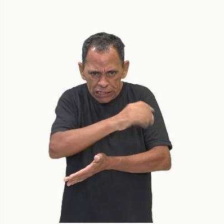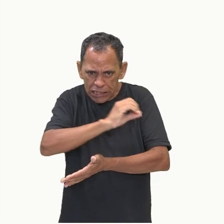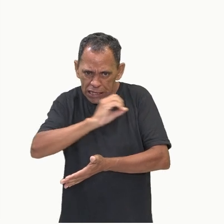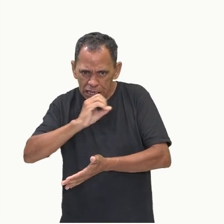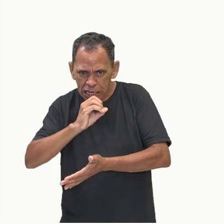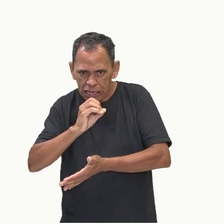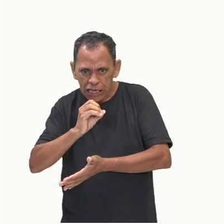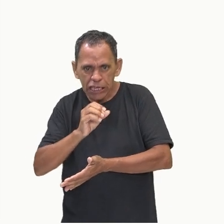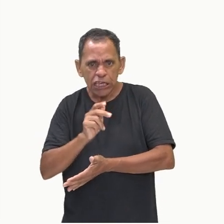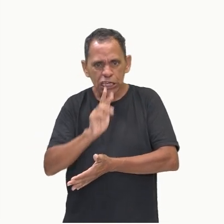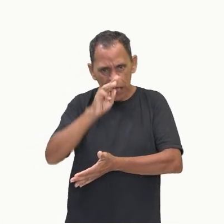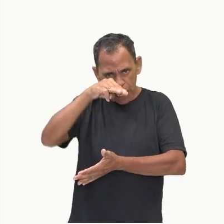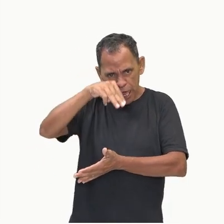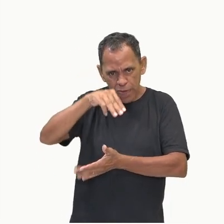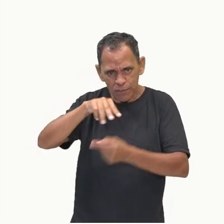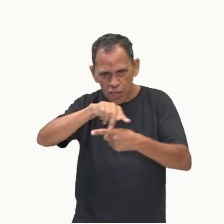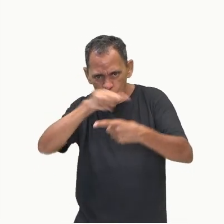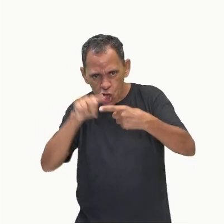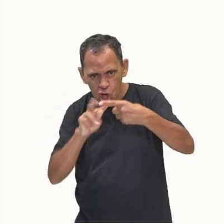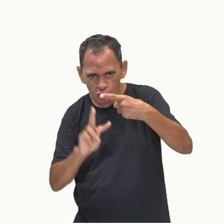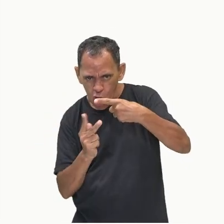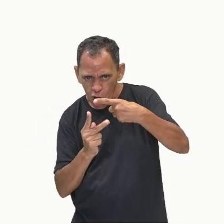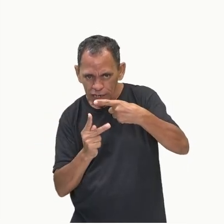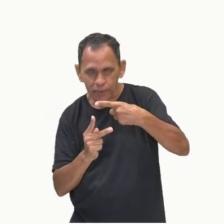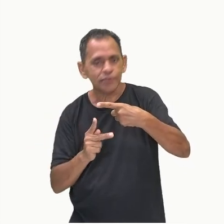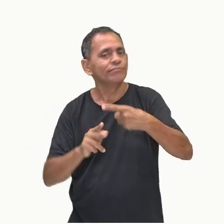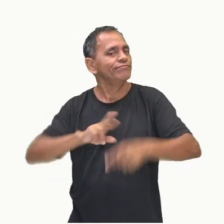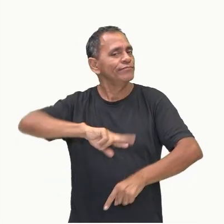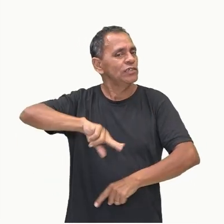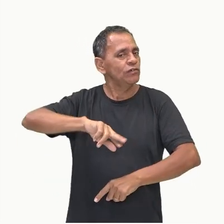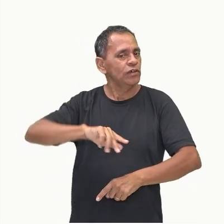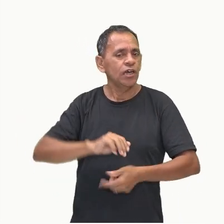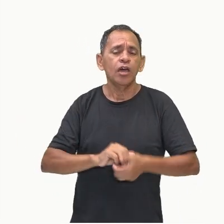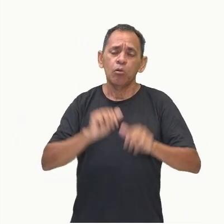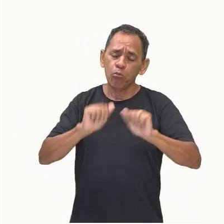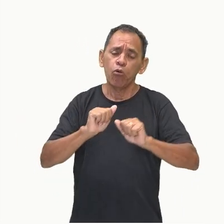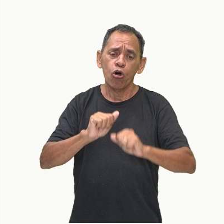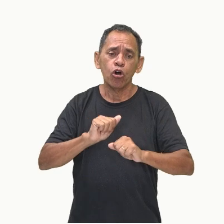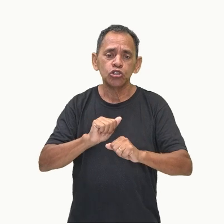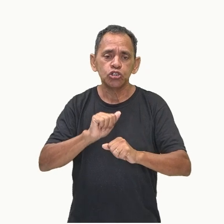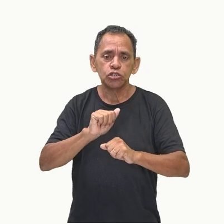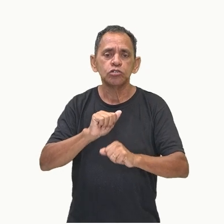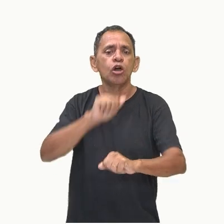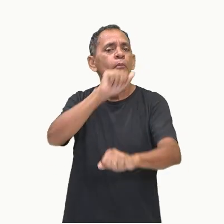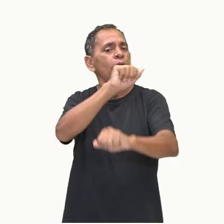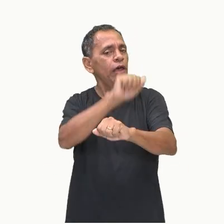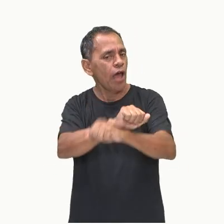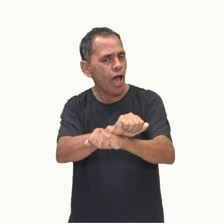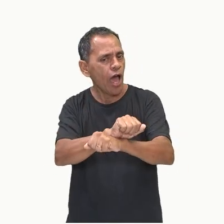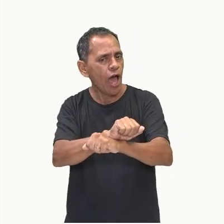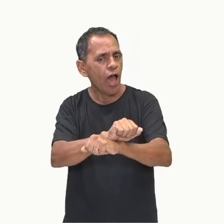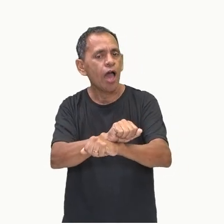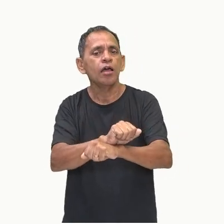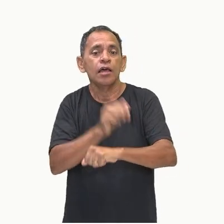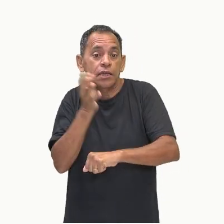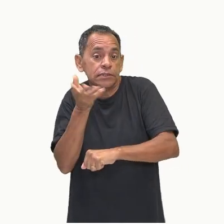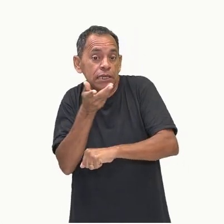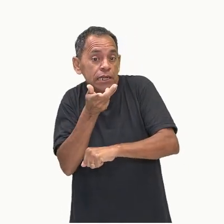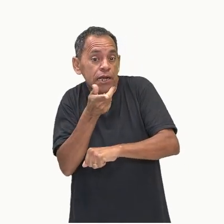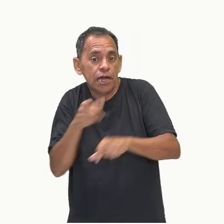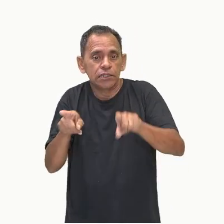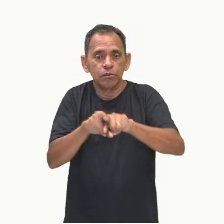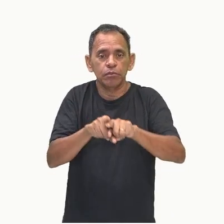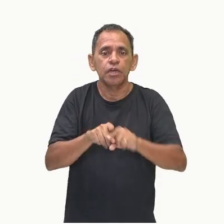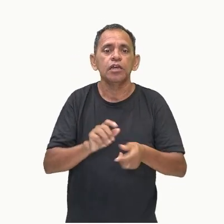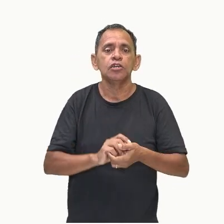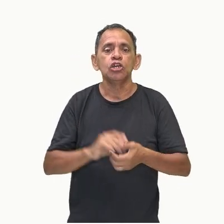longo dessa trajetória no momento ele pode acelerar mais outro ele pode freiar mas aqui a gente tá falando de uma média tá gente é